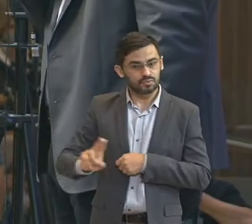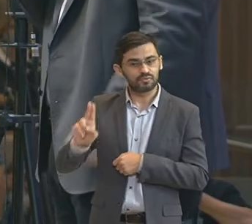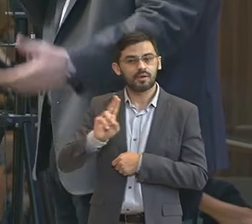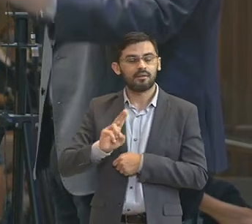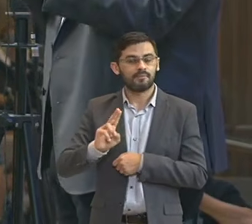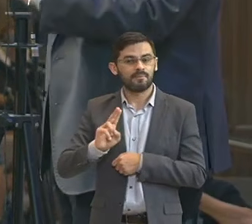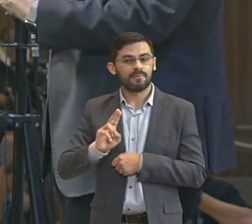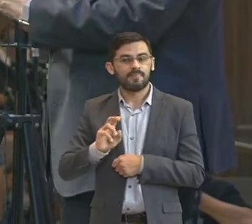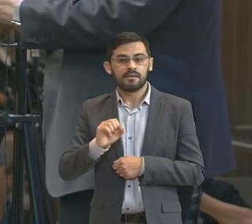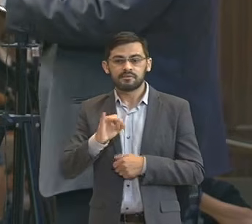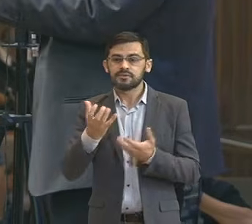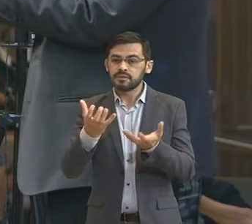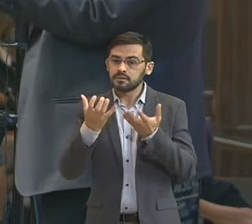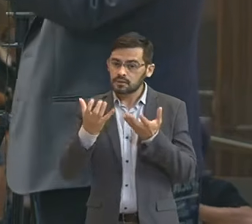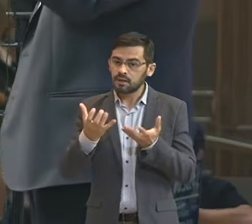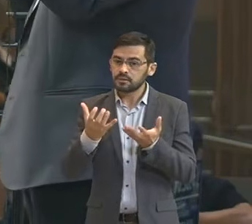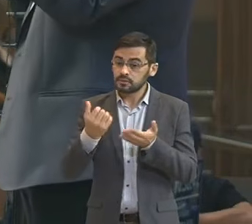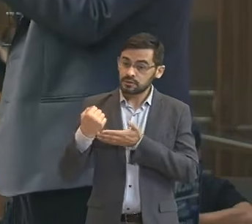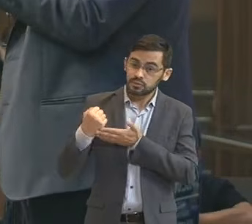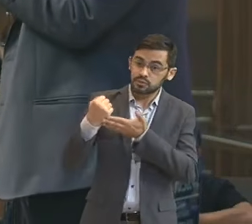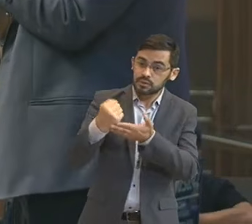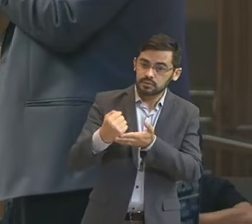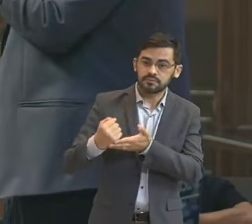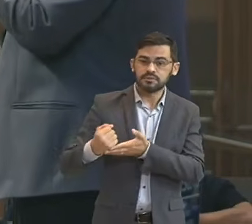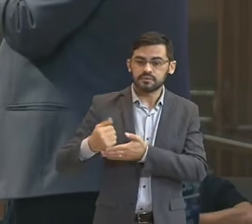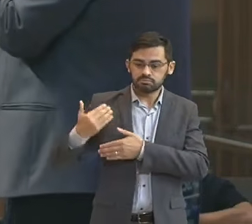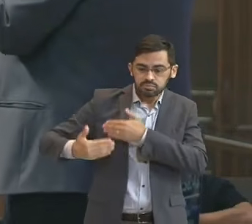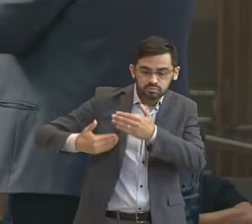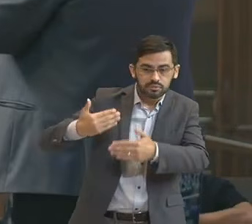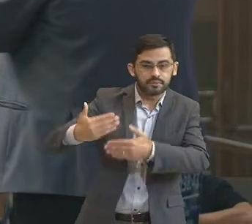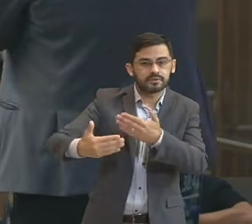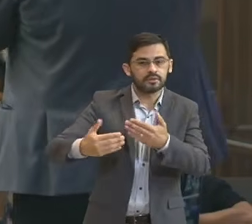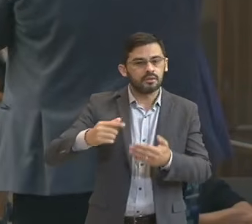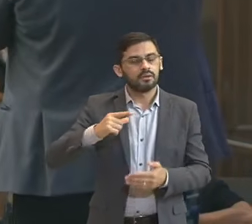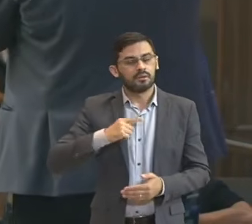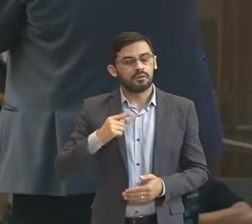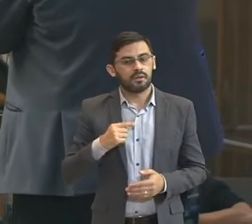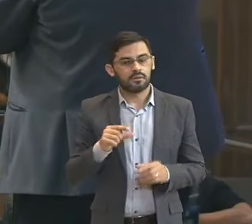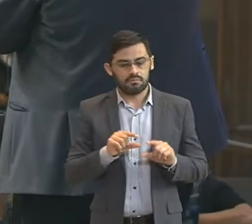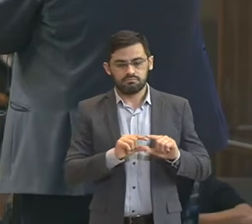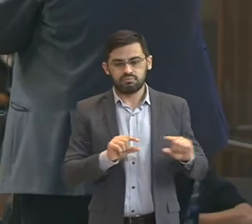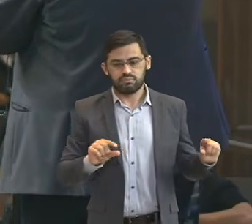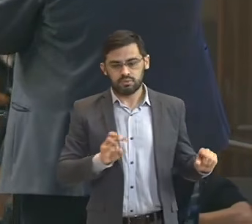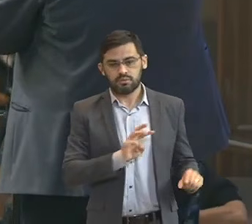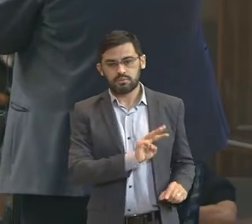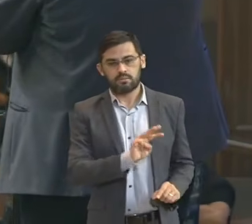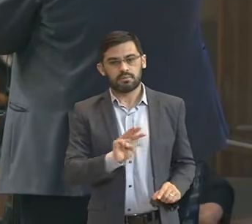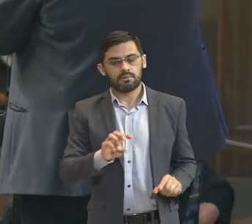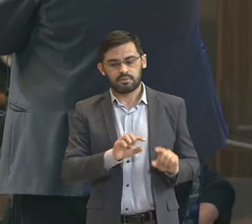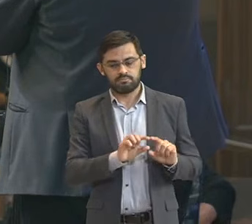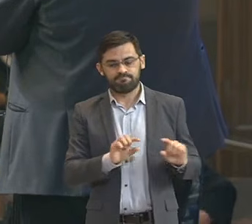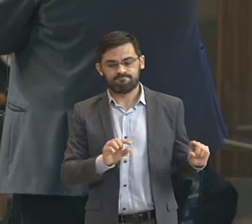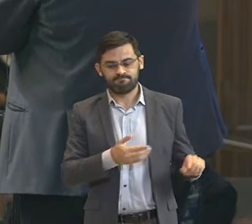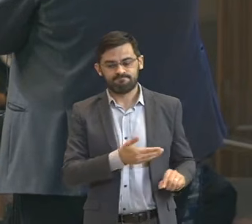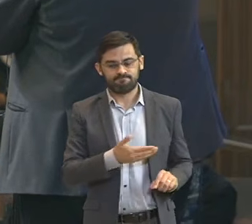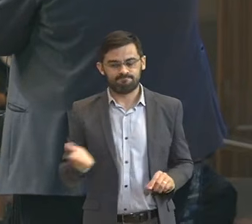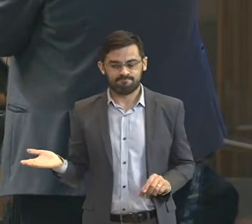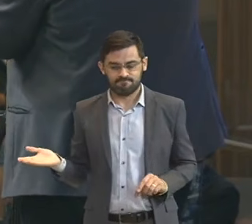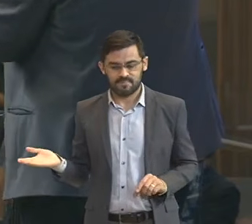tá? E se você quiser que a gente ajude você nessa jornada, tem um endereço ali, ó,